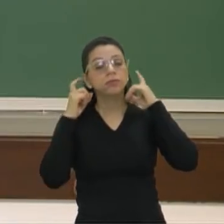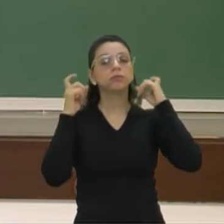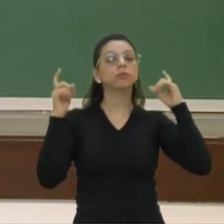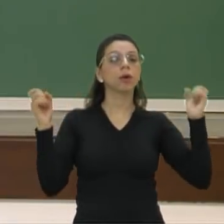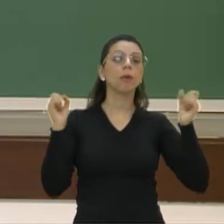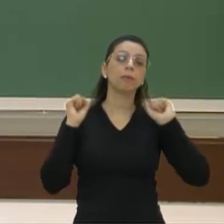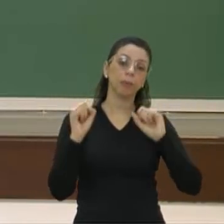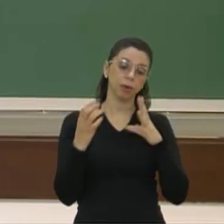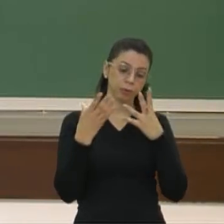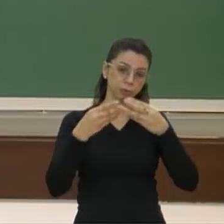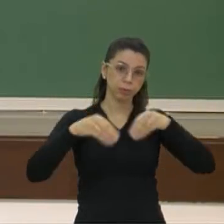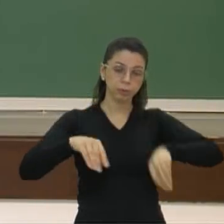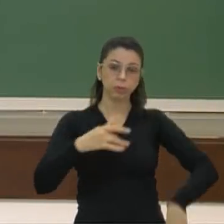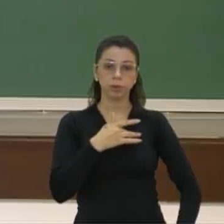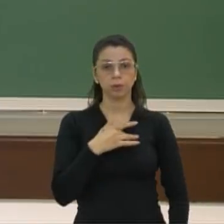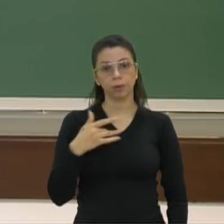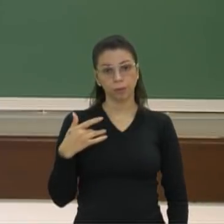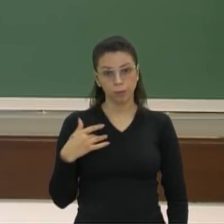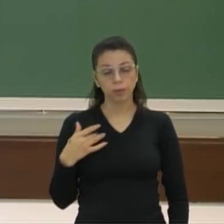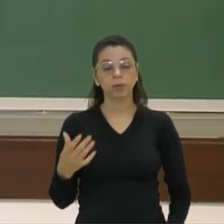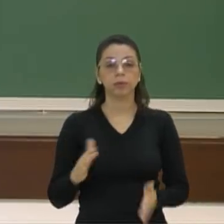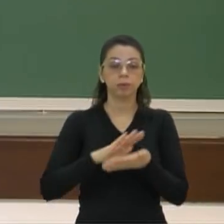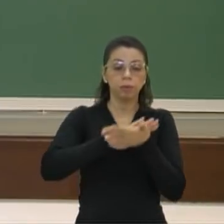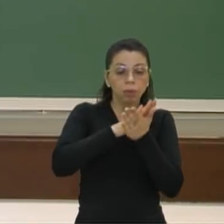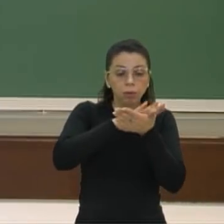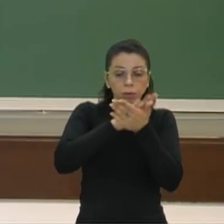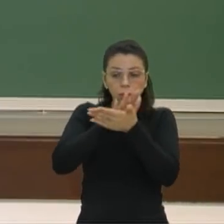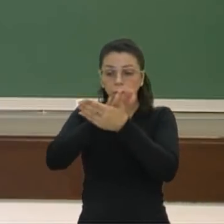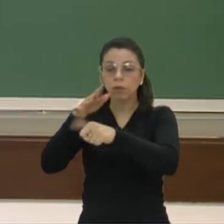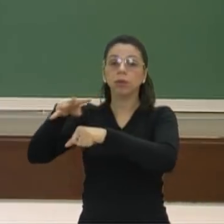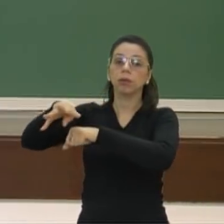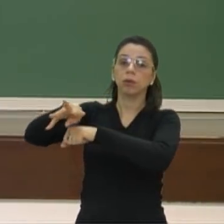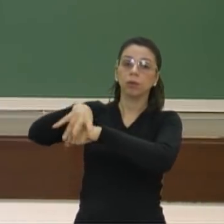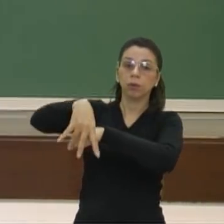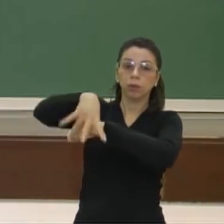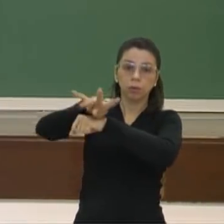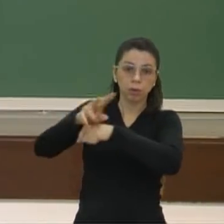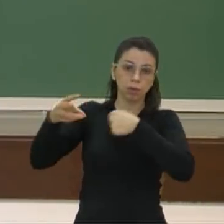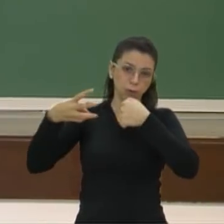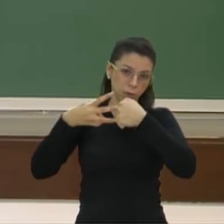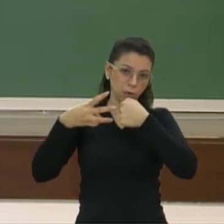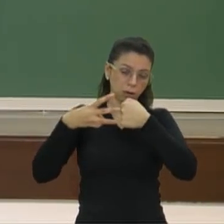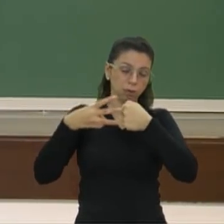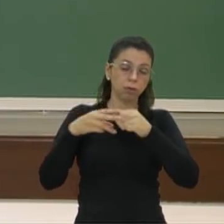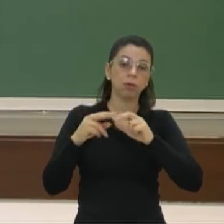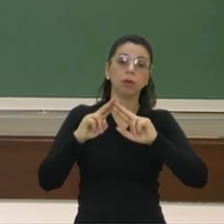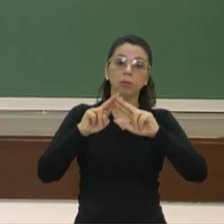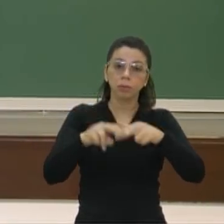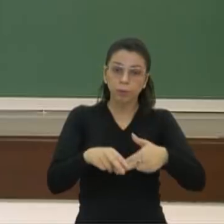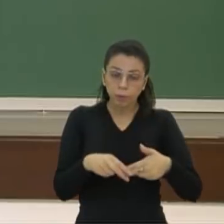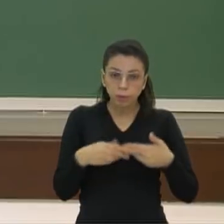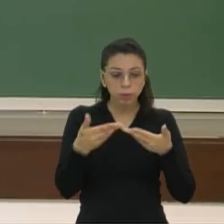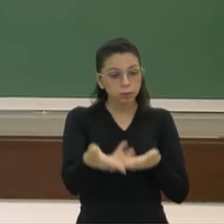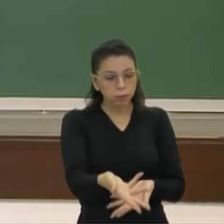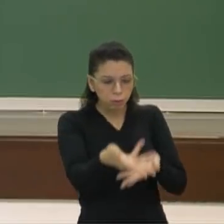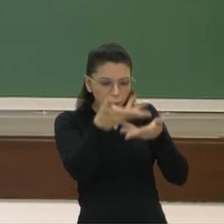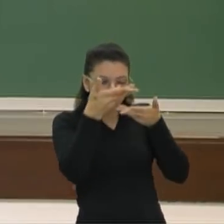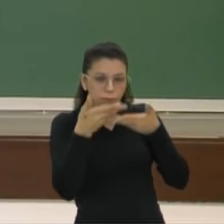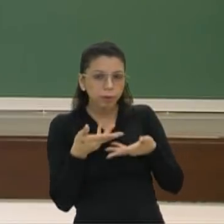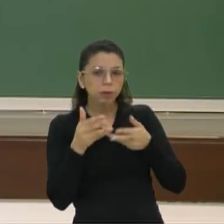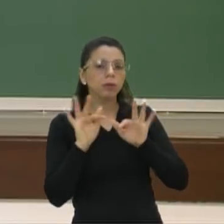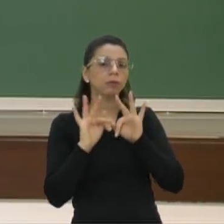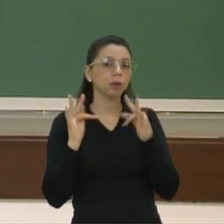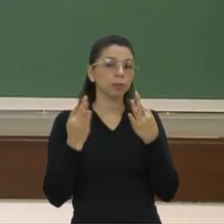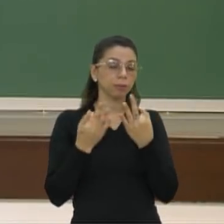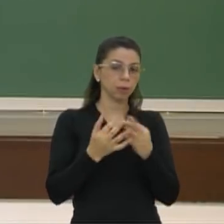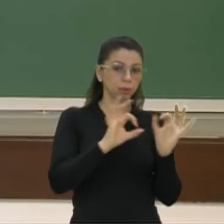podem danificar a nossa audição, destruindo os mecanorreceptores. Por isso que eu convido toda a família, vem cá pertinho, vem